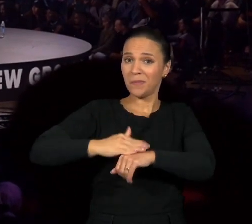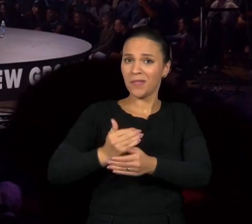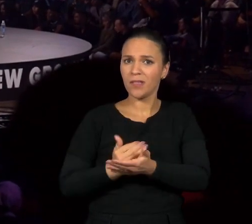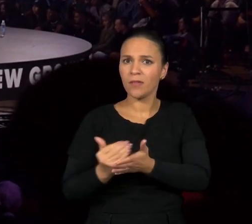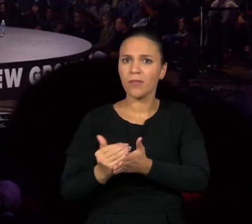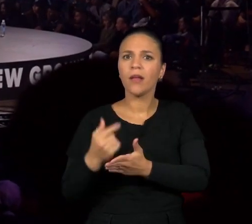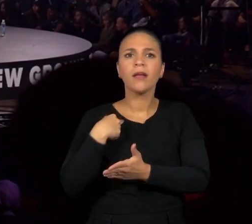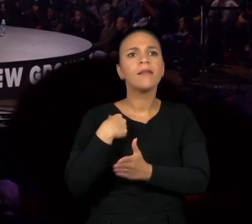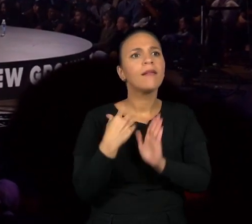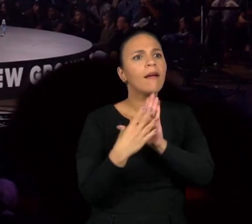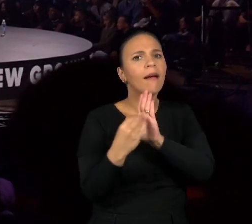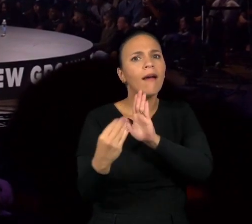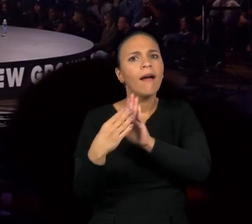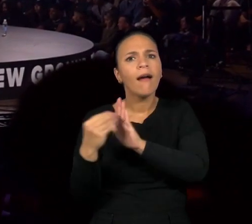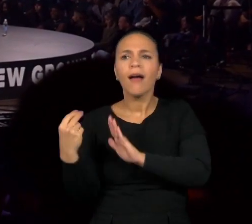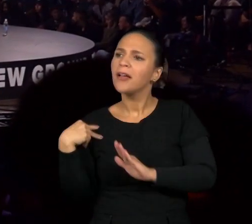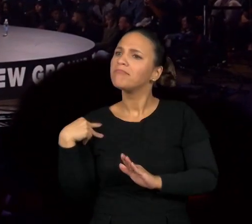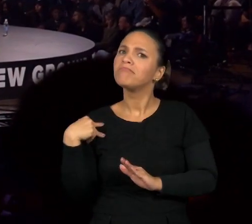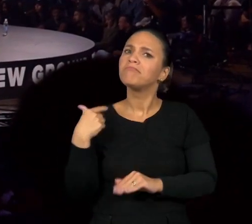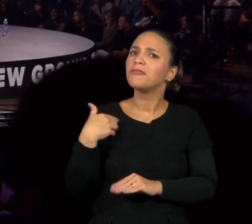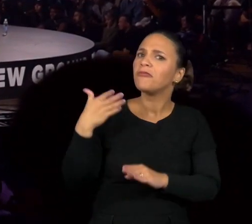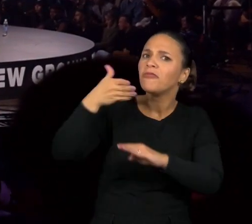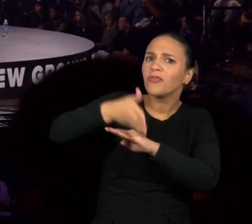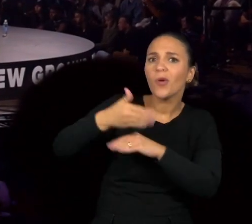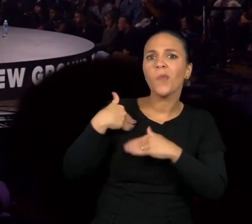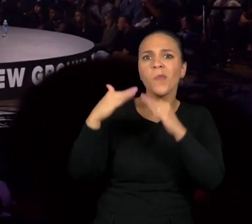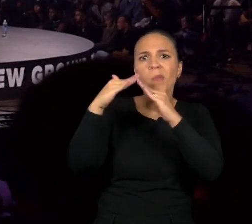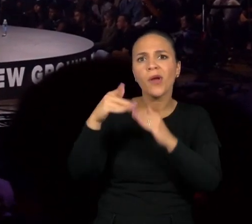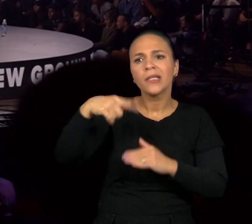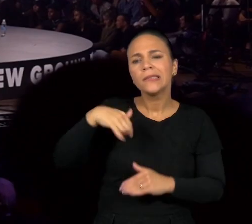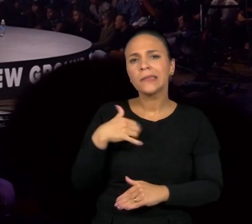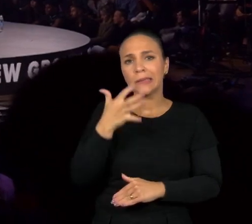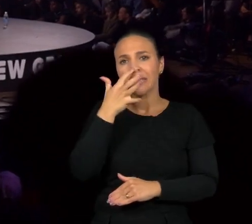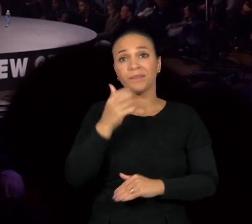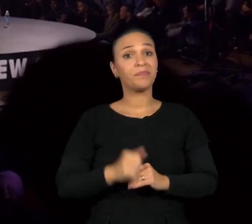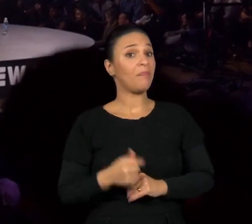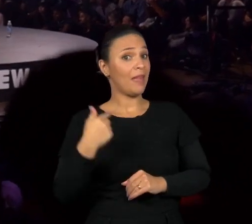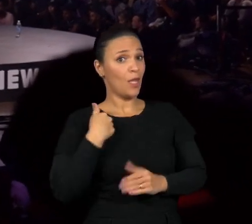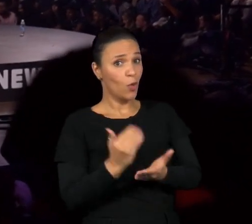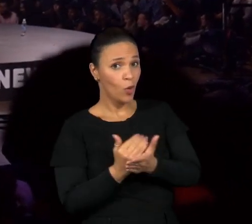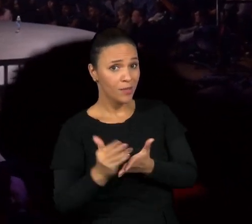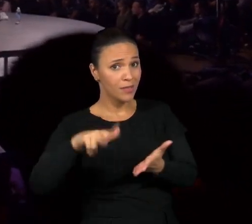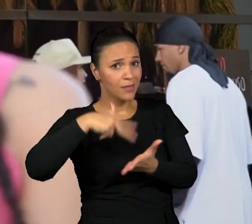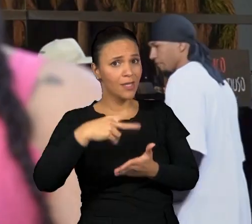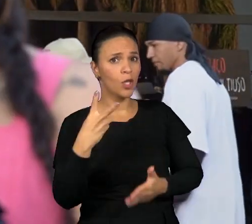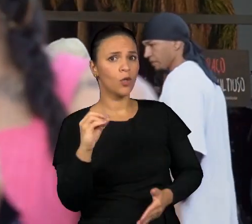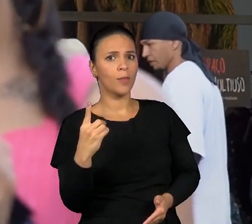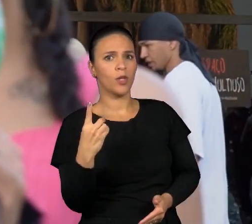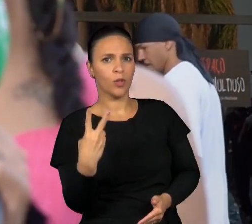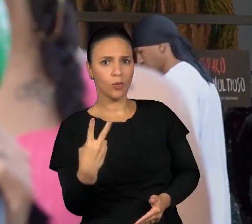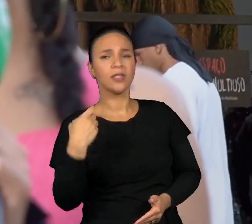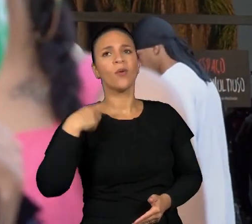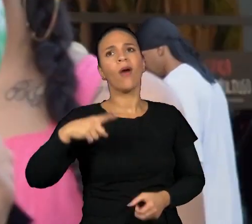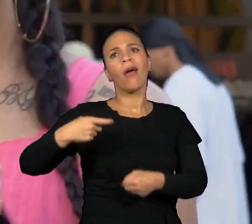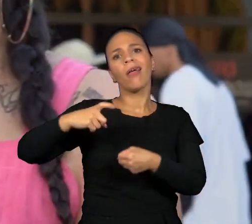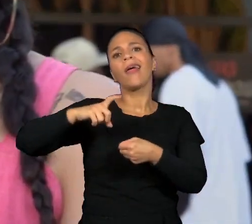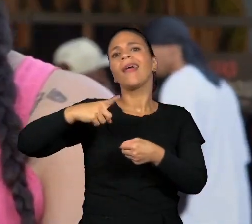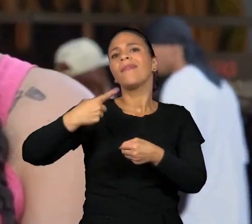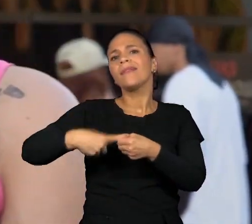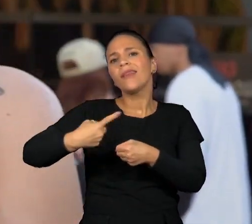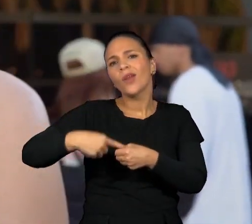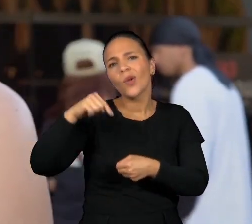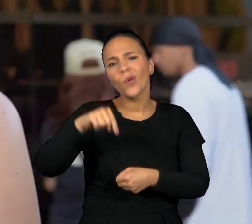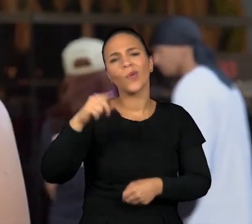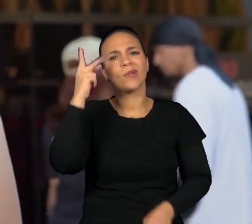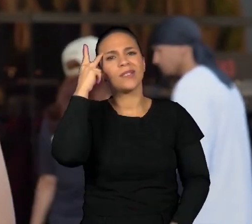alguns b-boys que já dançavam na região que eu fui morar. Pratico break desde 2012. Sou do interior de São Paulo, Porto